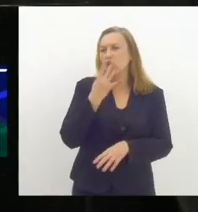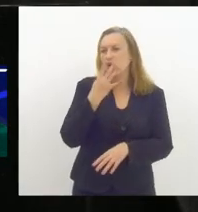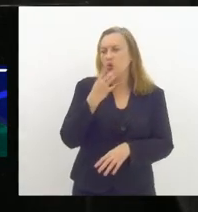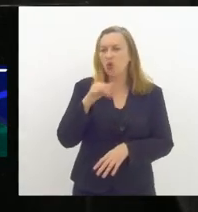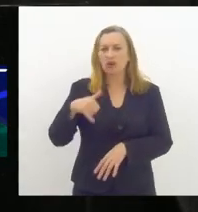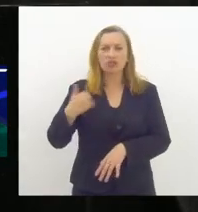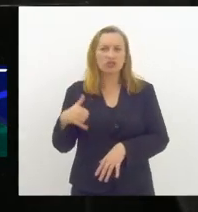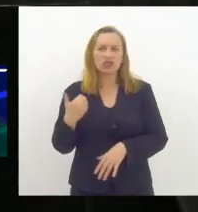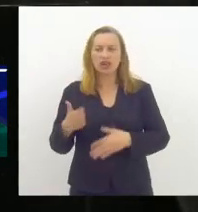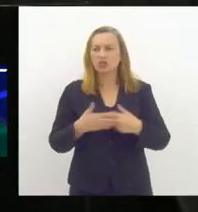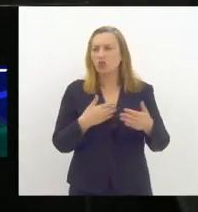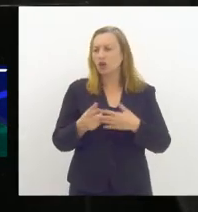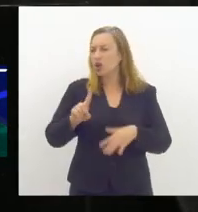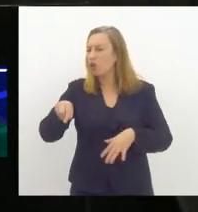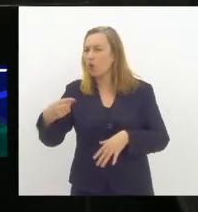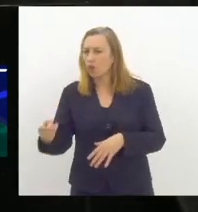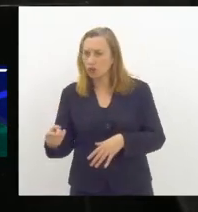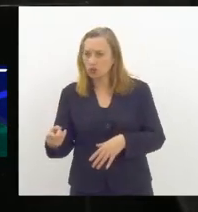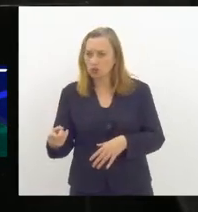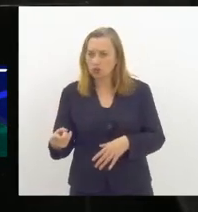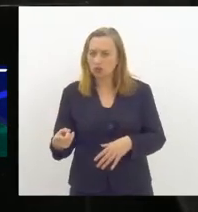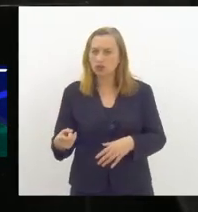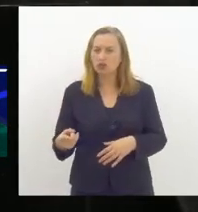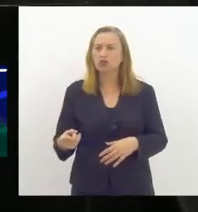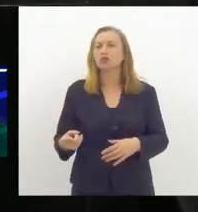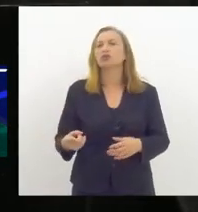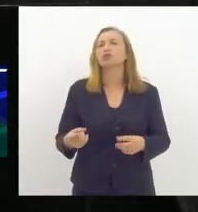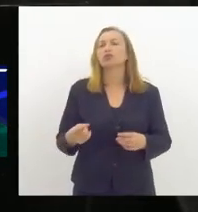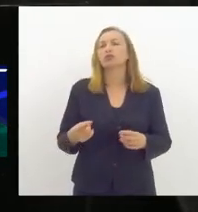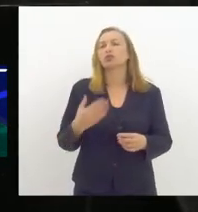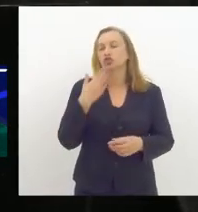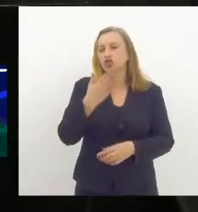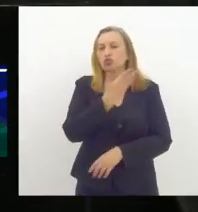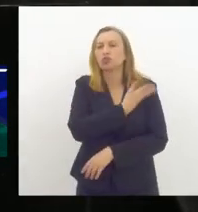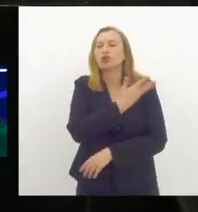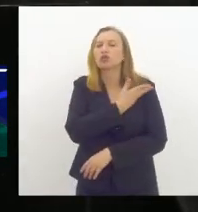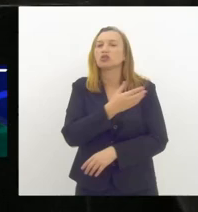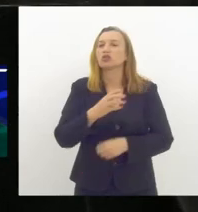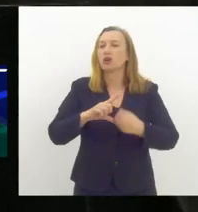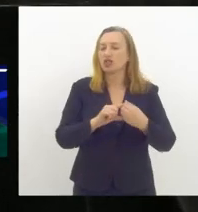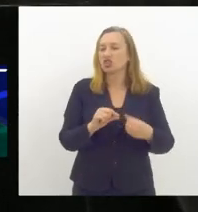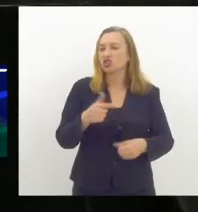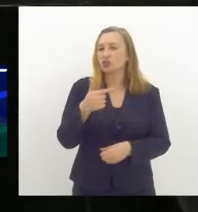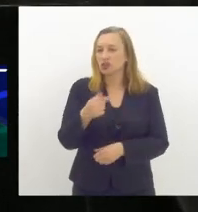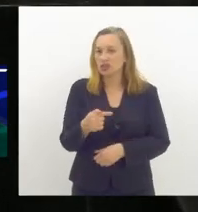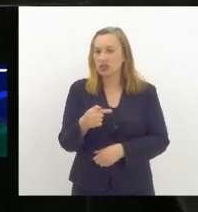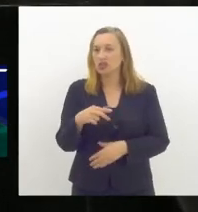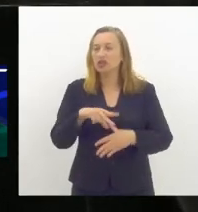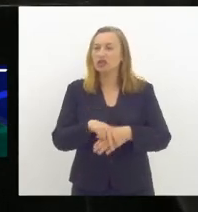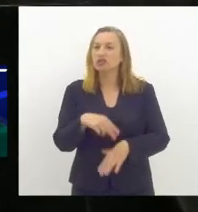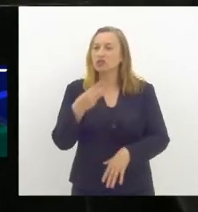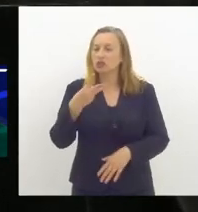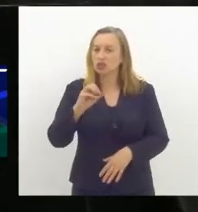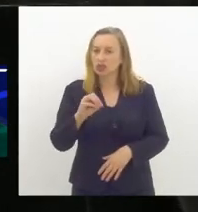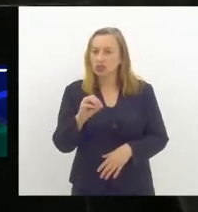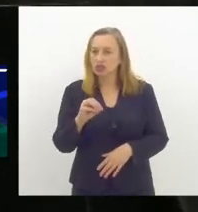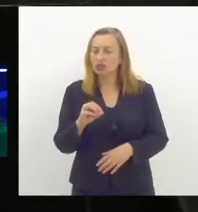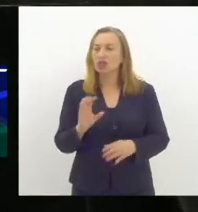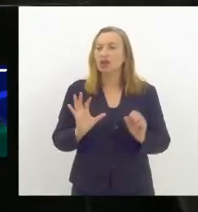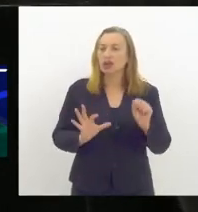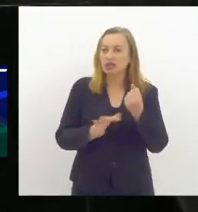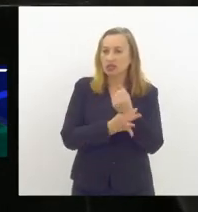idade e quaisquer outras formas de discriminação e já em seu artigo 7º inciso 30